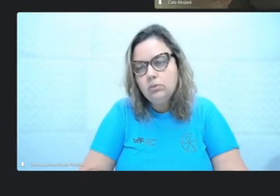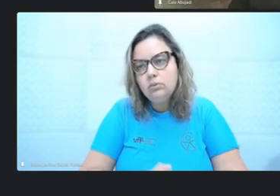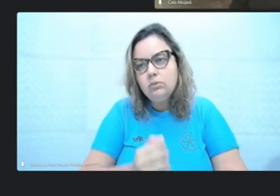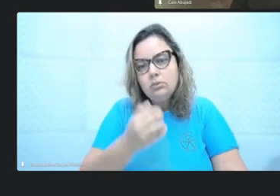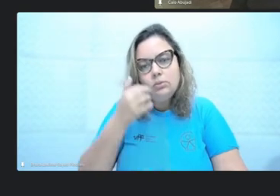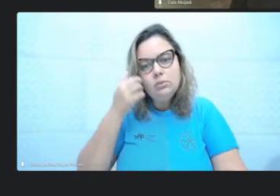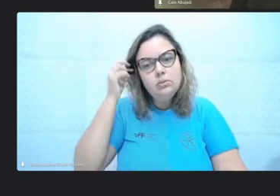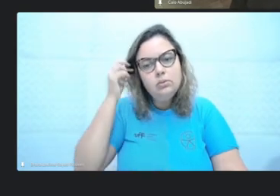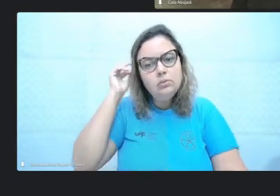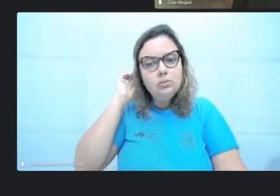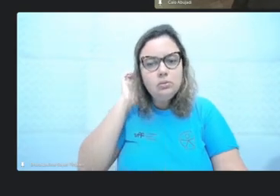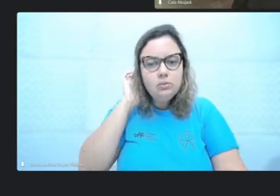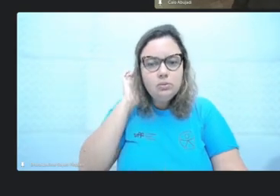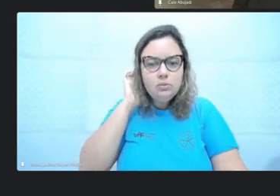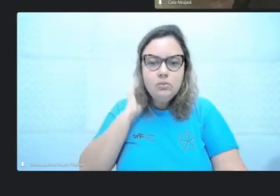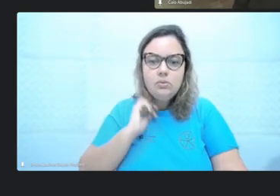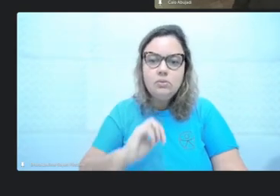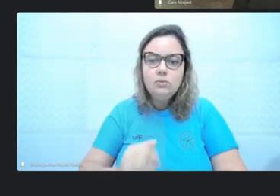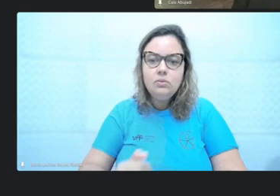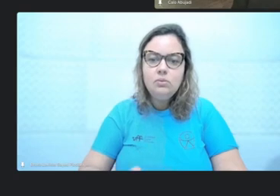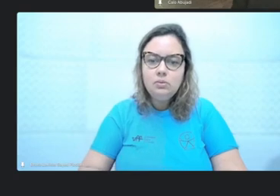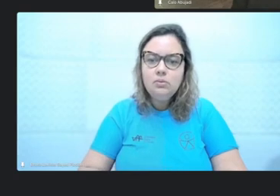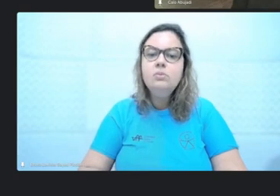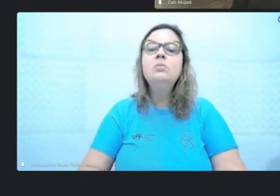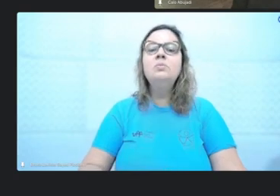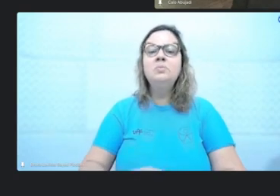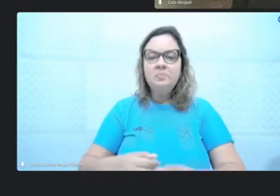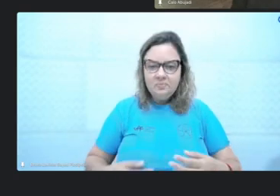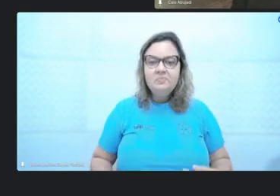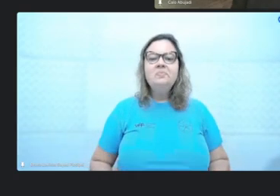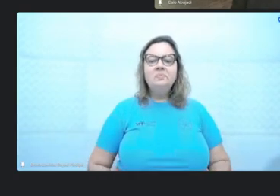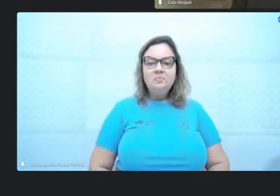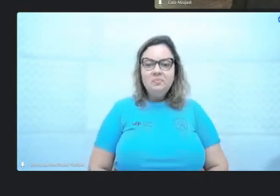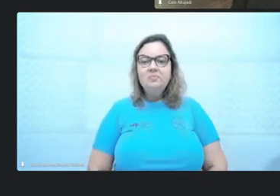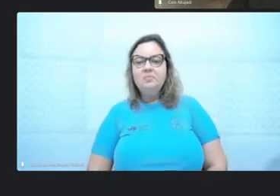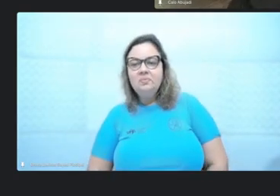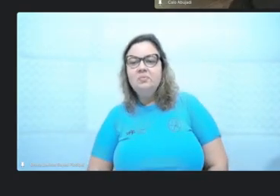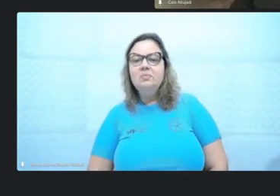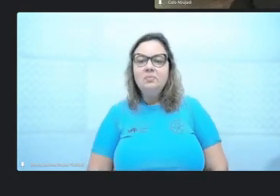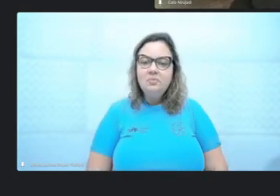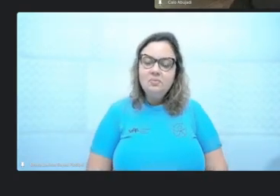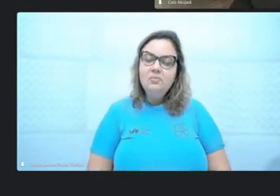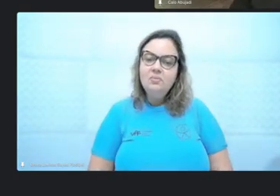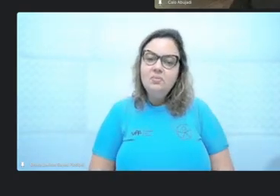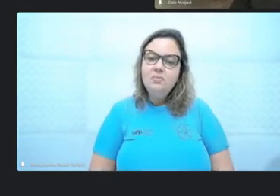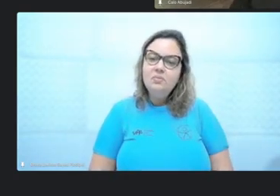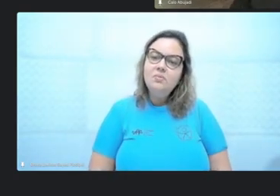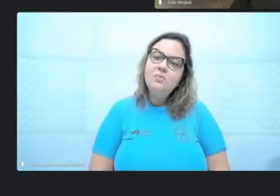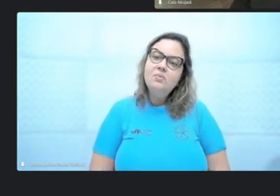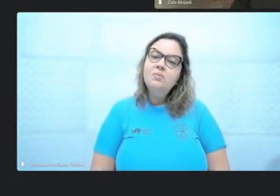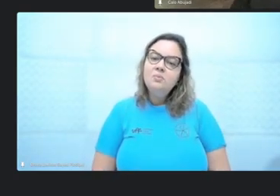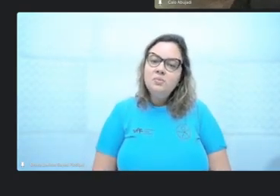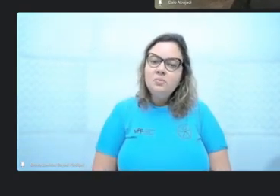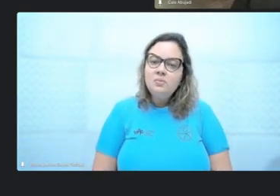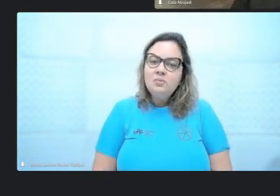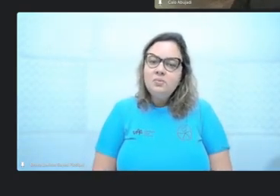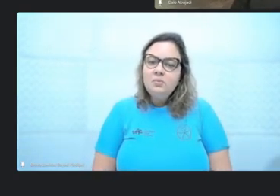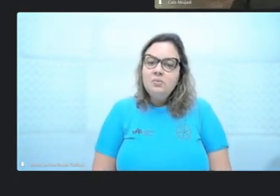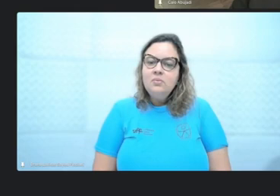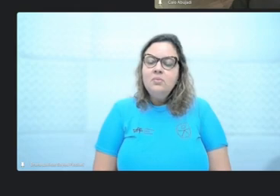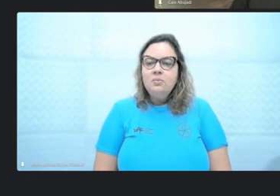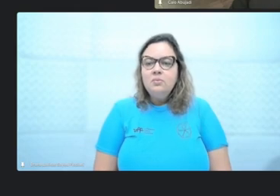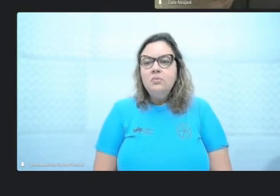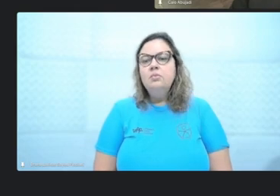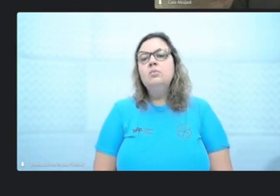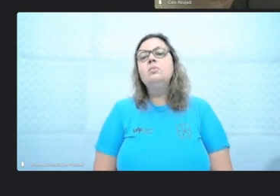É, a novidade do adulto é o diagnóstico da mulher, tá? Então, quando eu comecei a estudar autismo há 20 anos